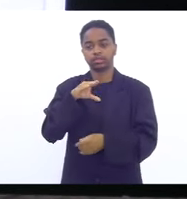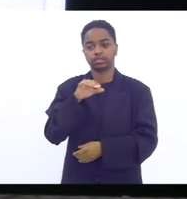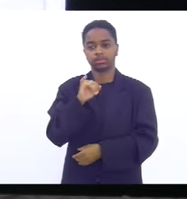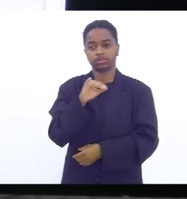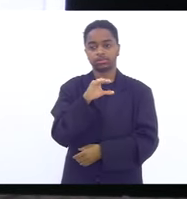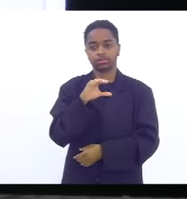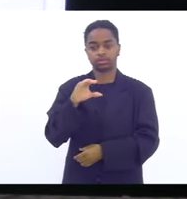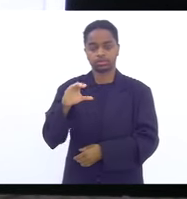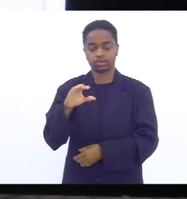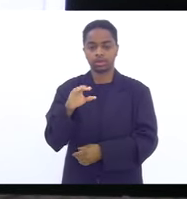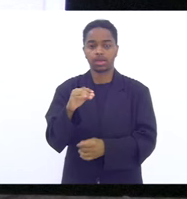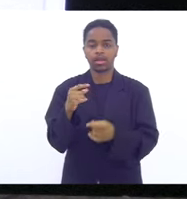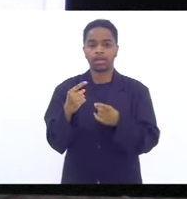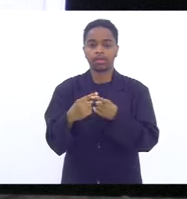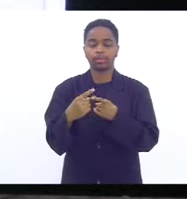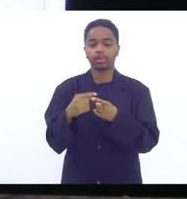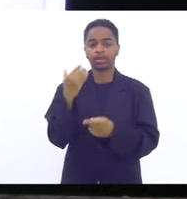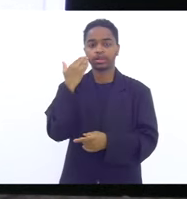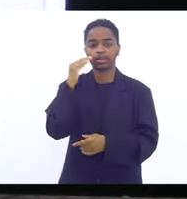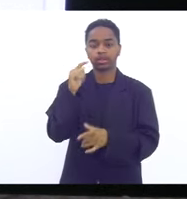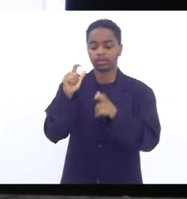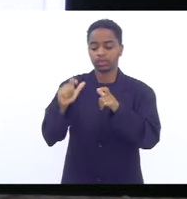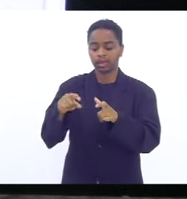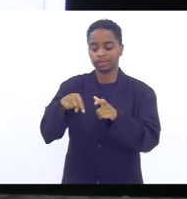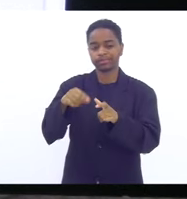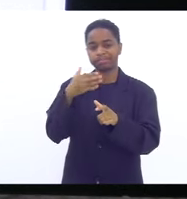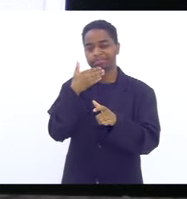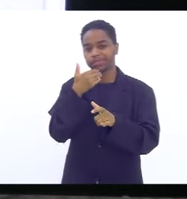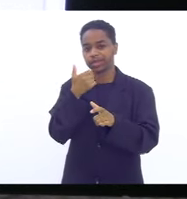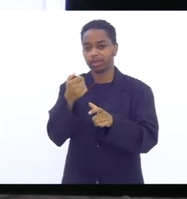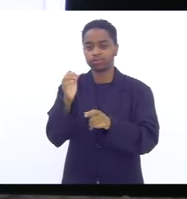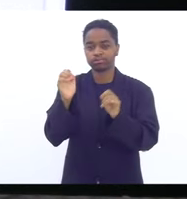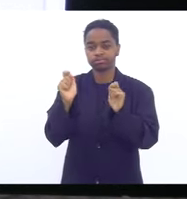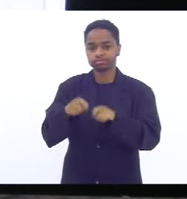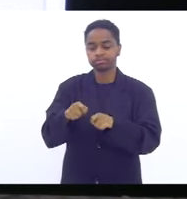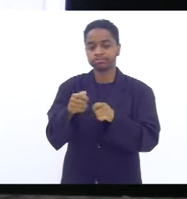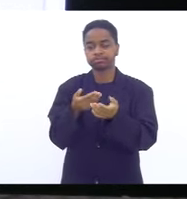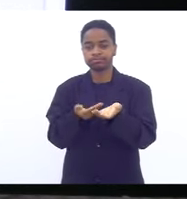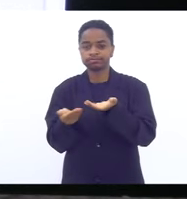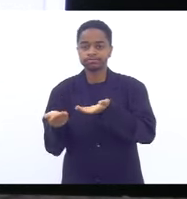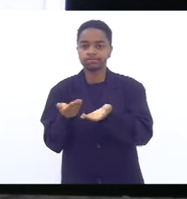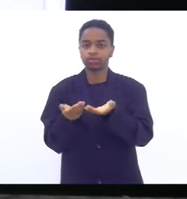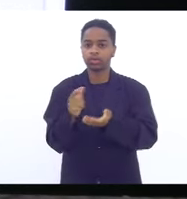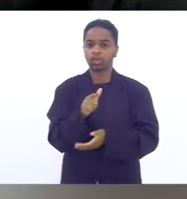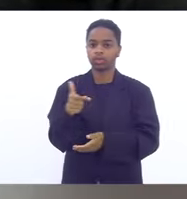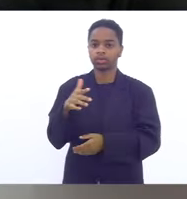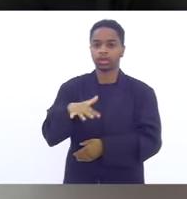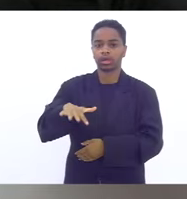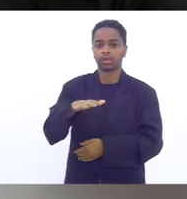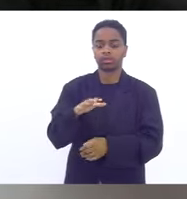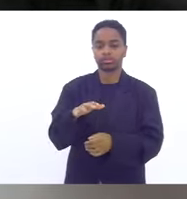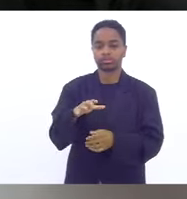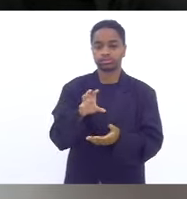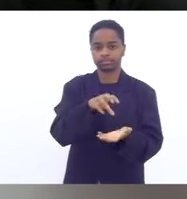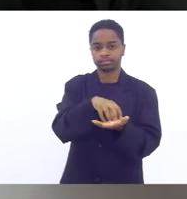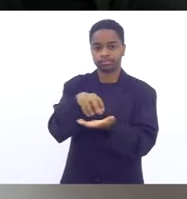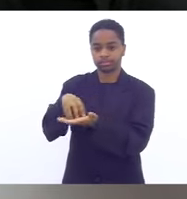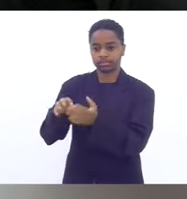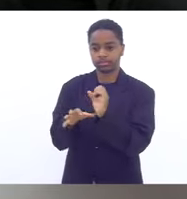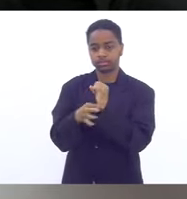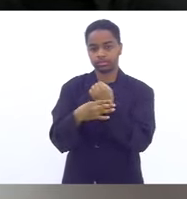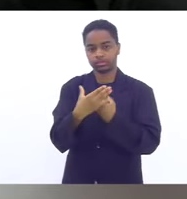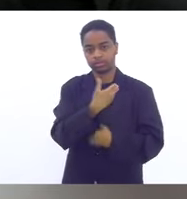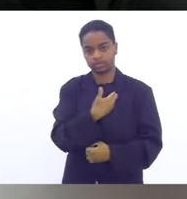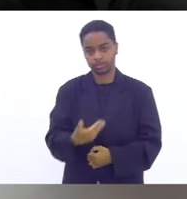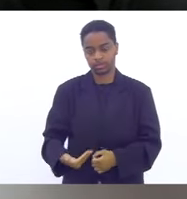esse ambiente, era um local de melhor instalação para interação com os outros órgãos de segurança pública. E agora, em outubro,